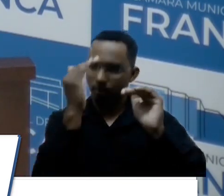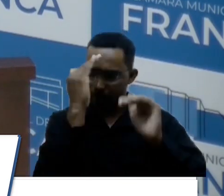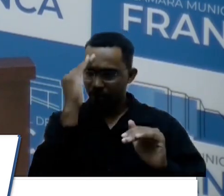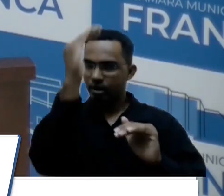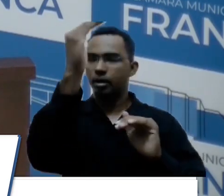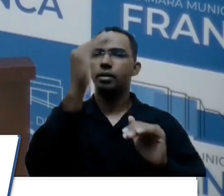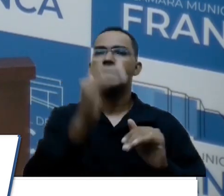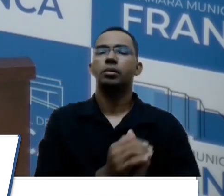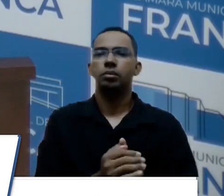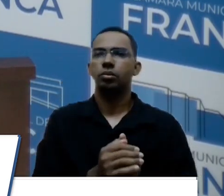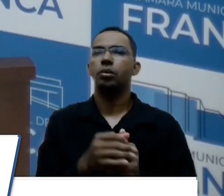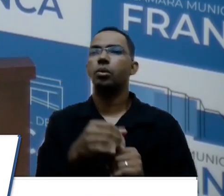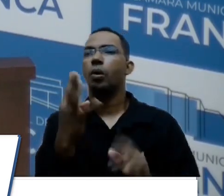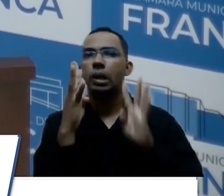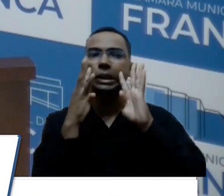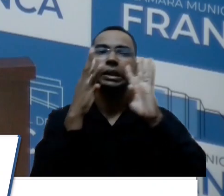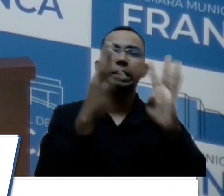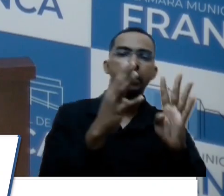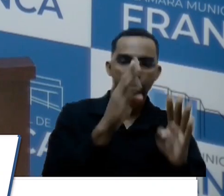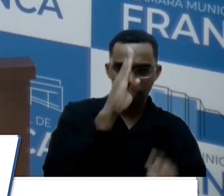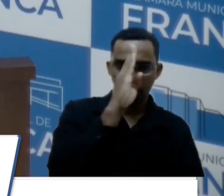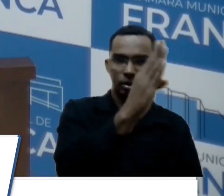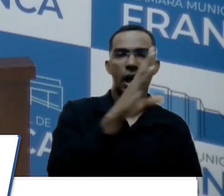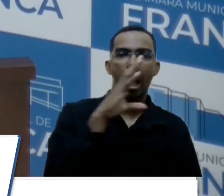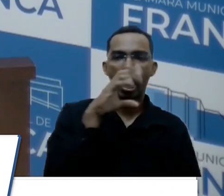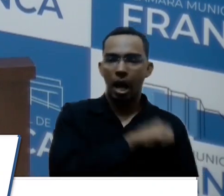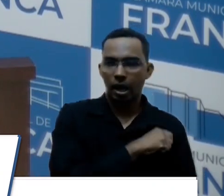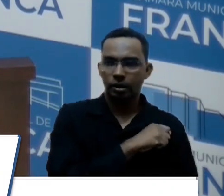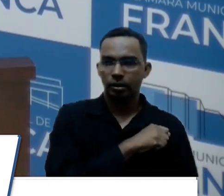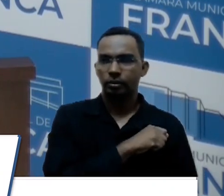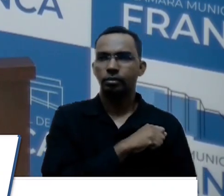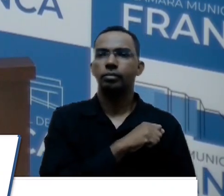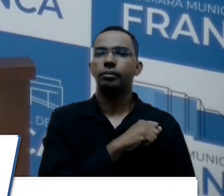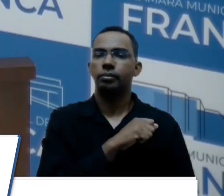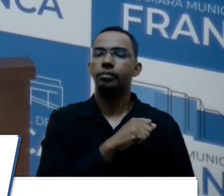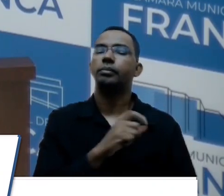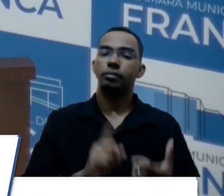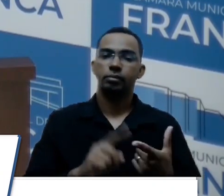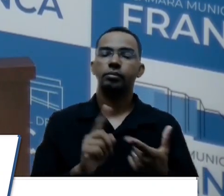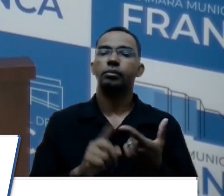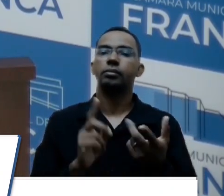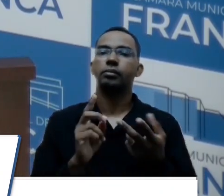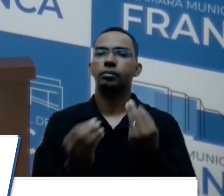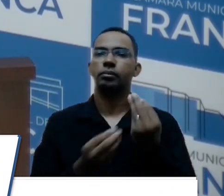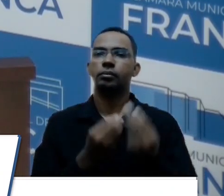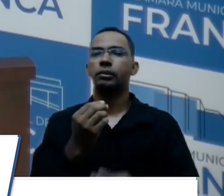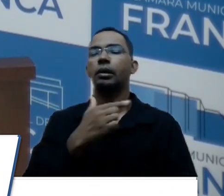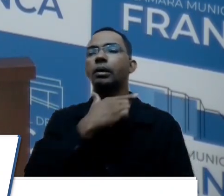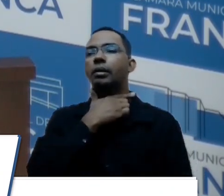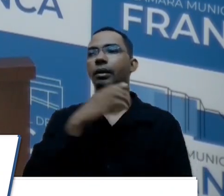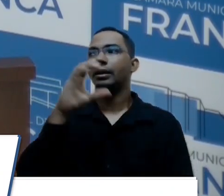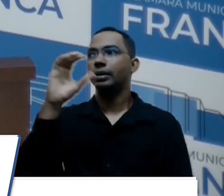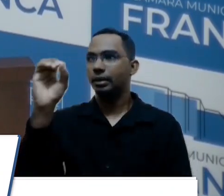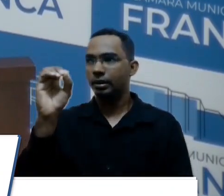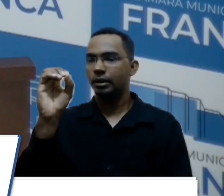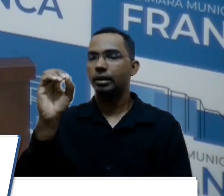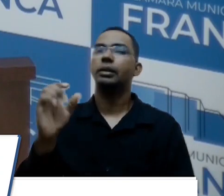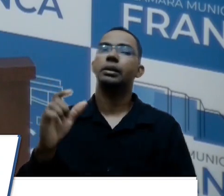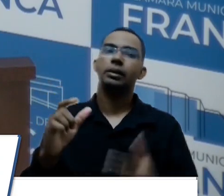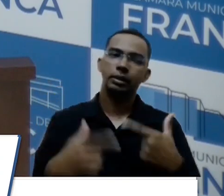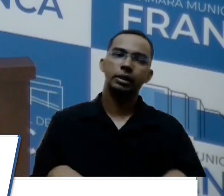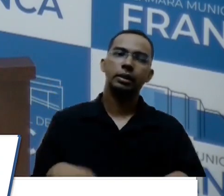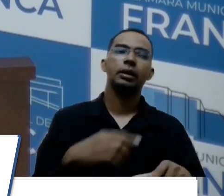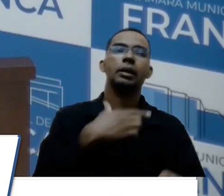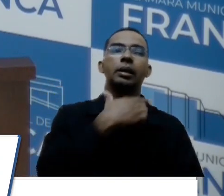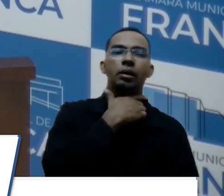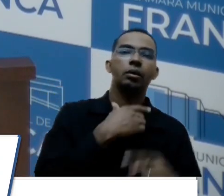qual atenção que precisa ser mais rápida. E tem um negócio que chama vaga zero e tem um negócio que chama vaga